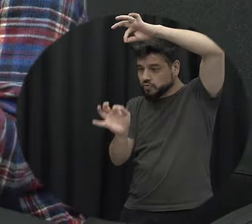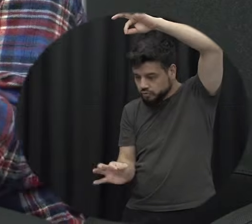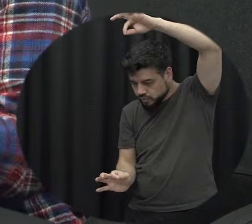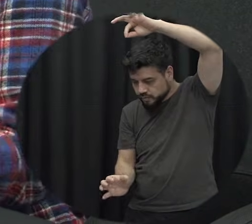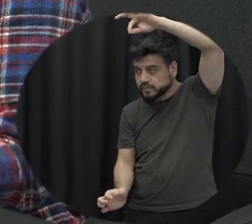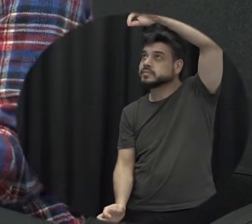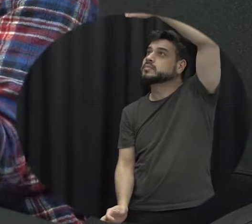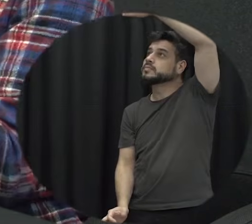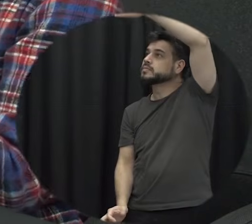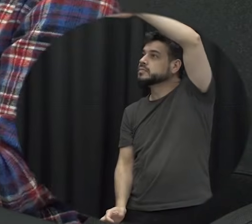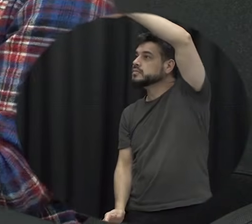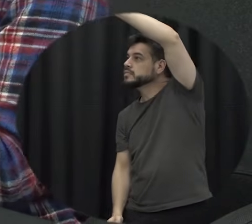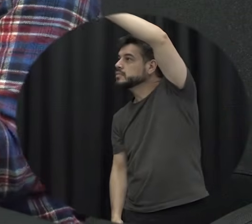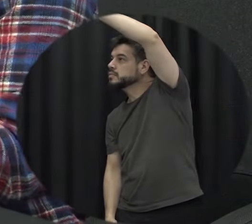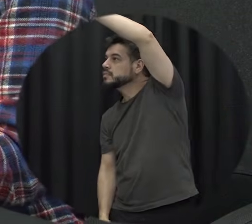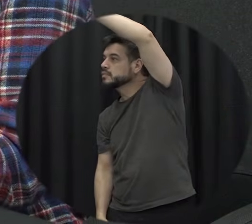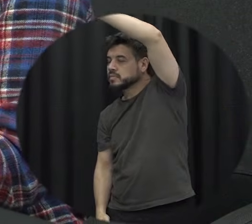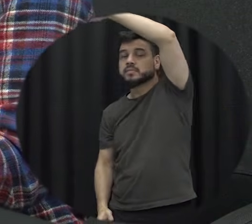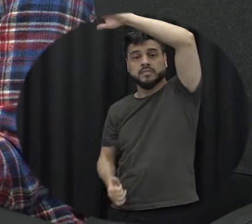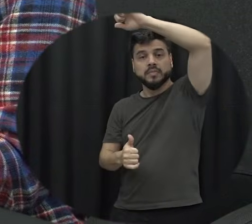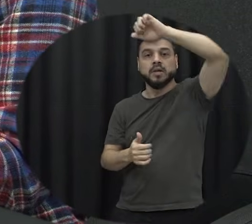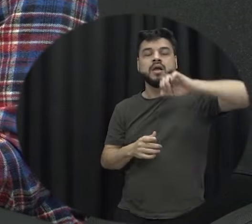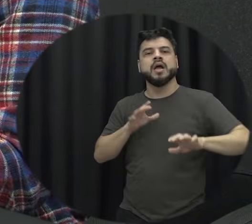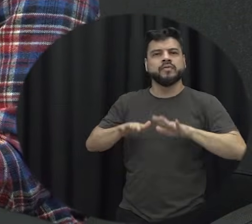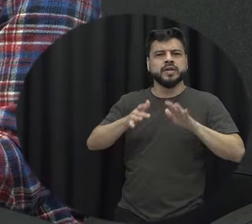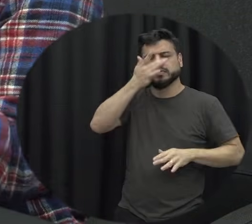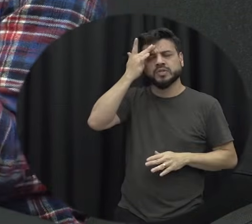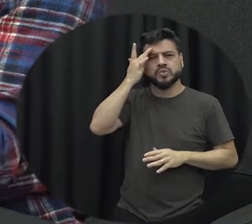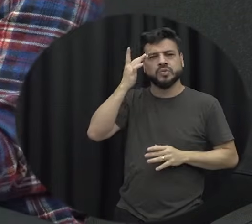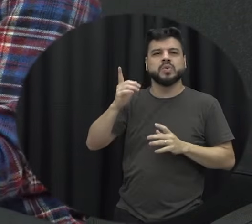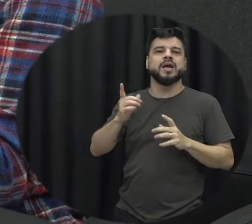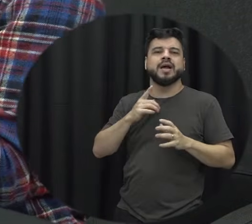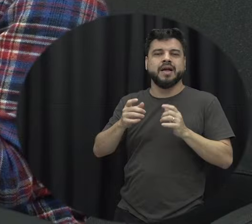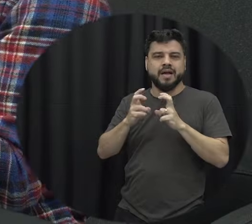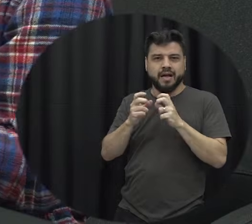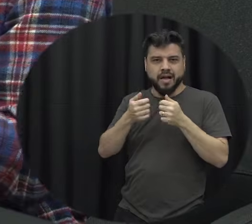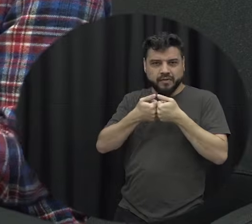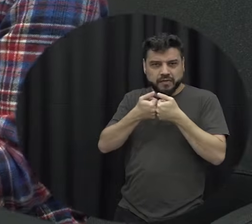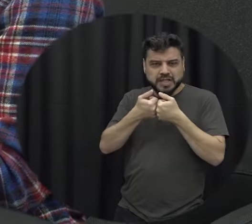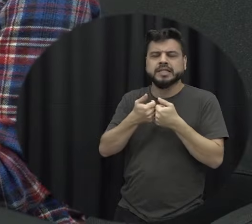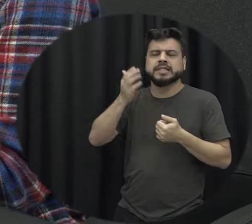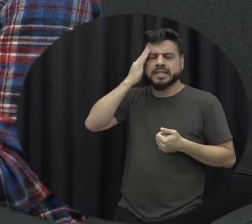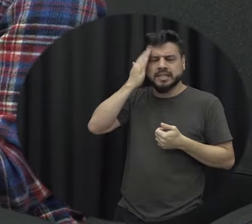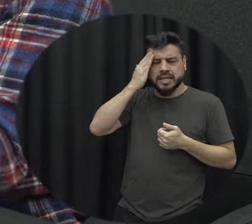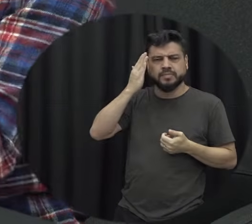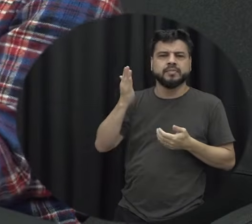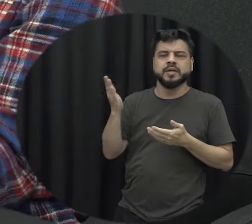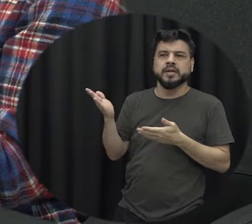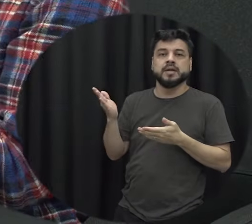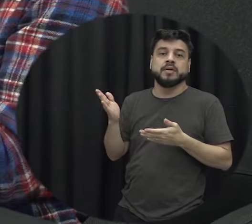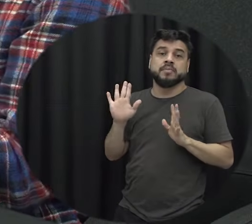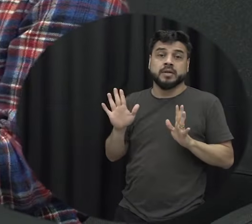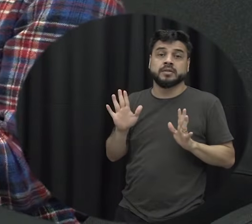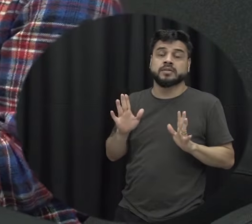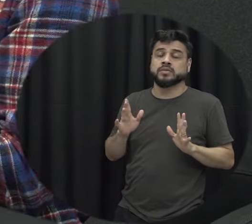físico pudesse formalizar aquele conhecimento, o pedreiro tem um conhecimento intuitivo daquilo, que se o